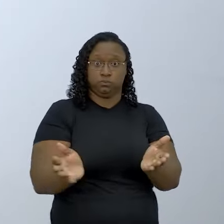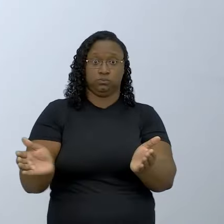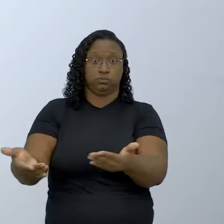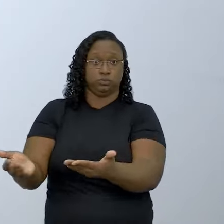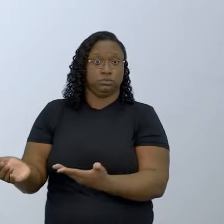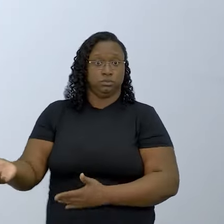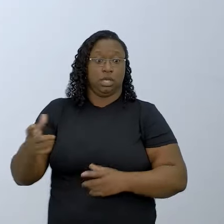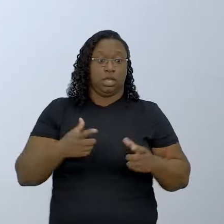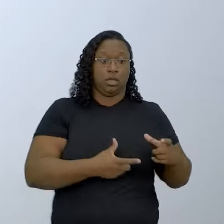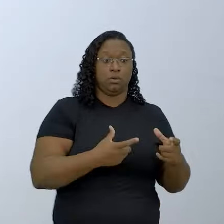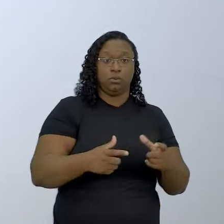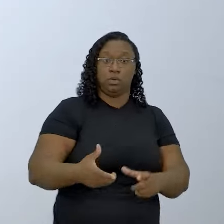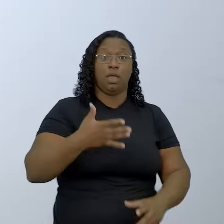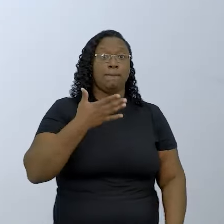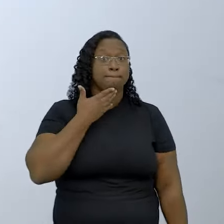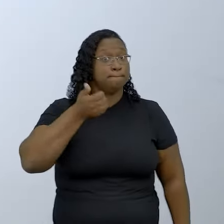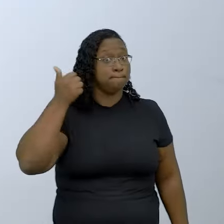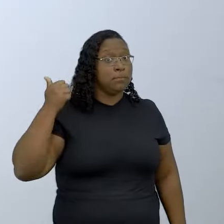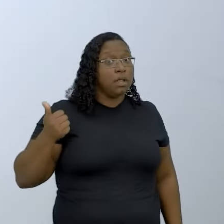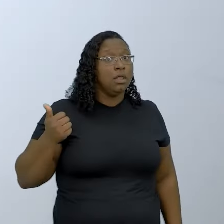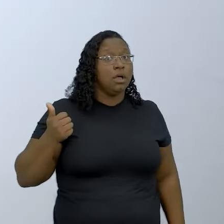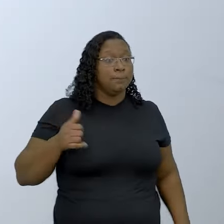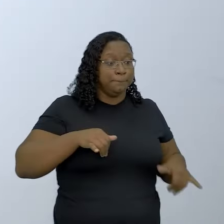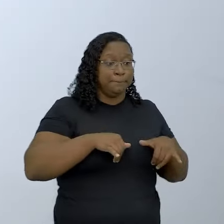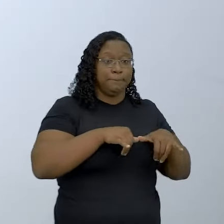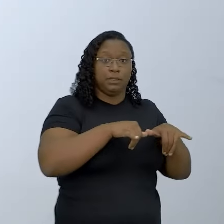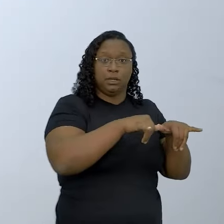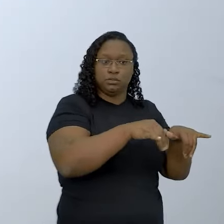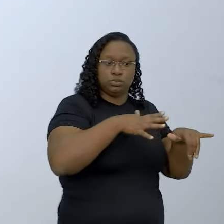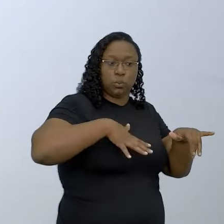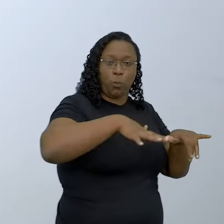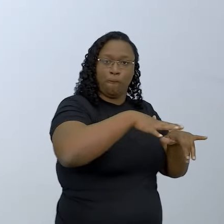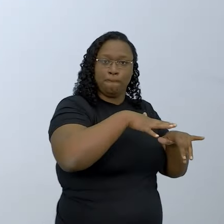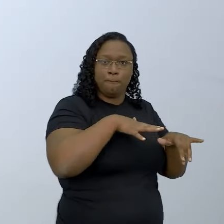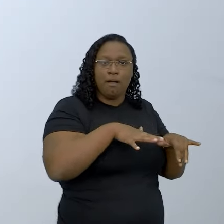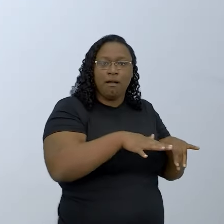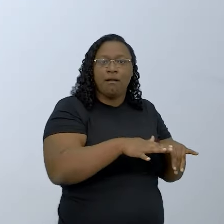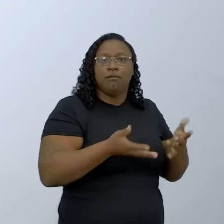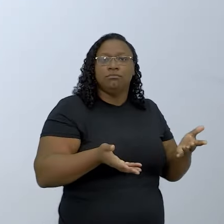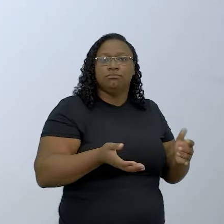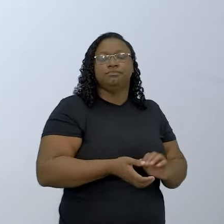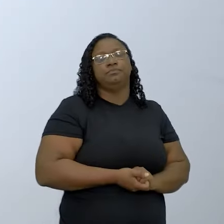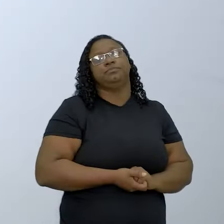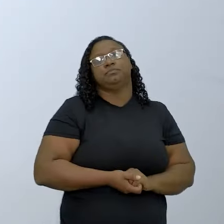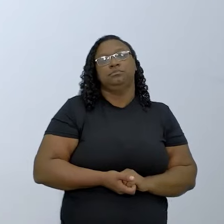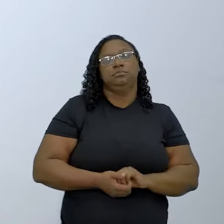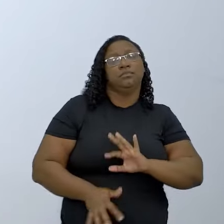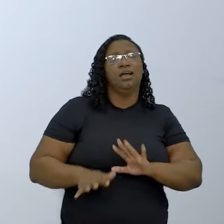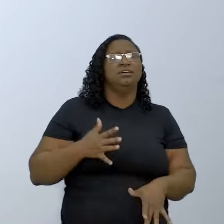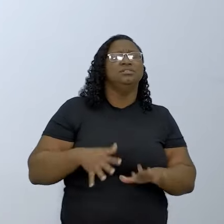acessos de lugares menores. Então, é o mercadinho do bairro, é muitas vezes a casa de show